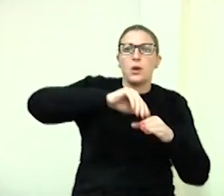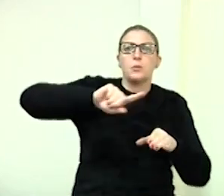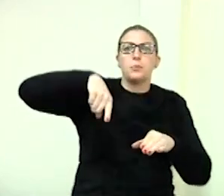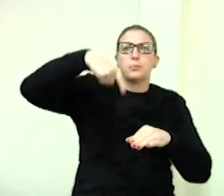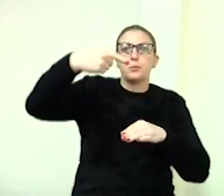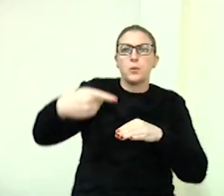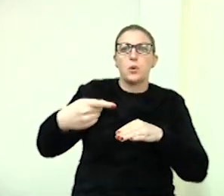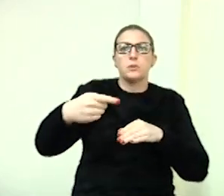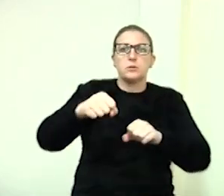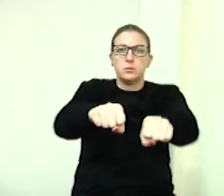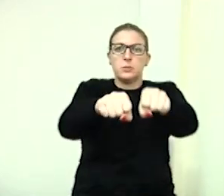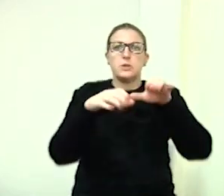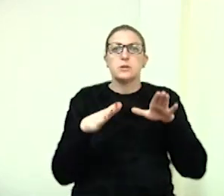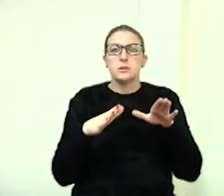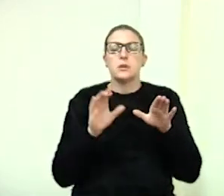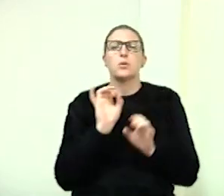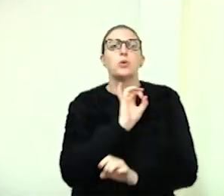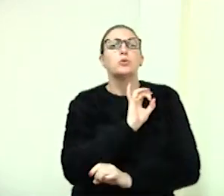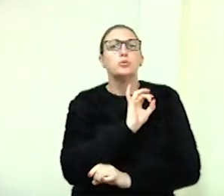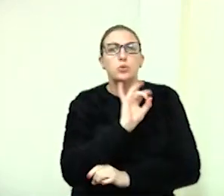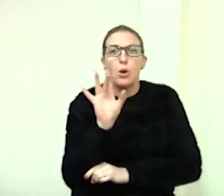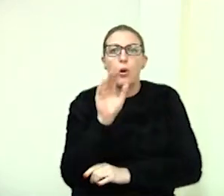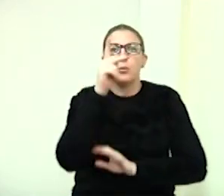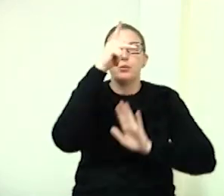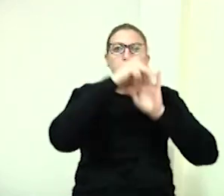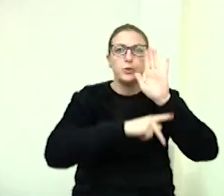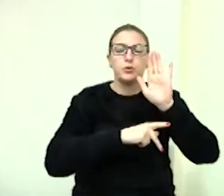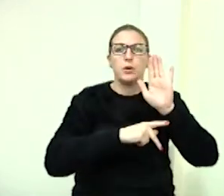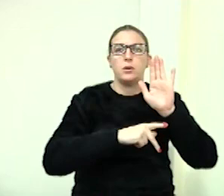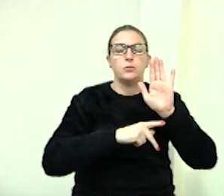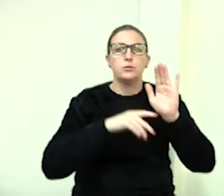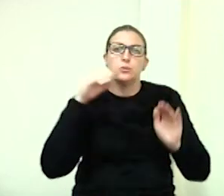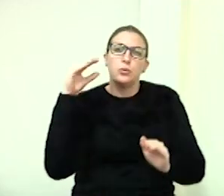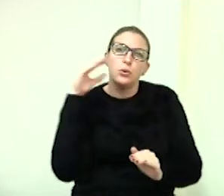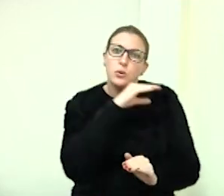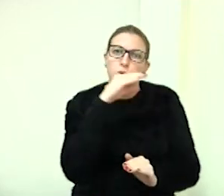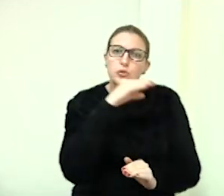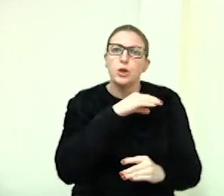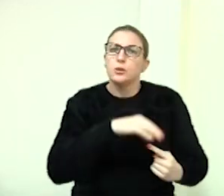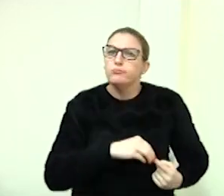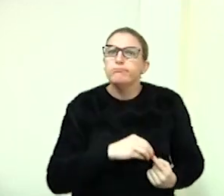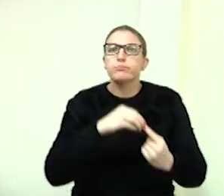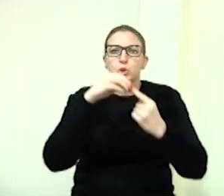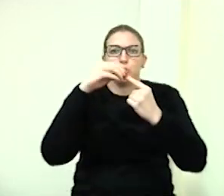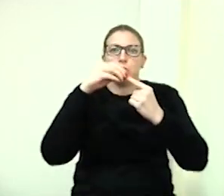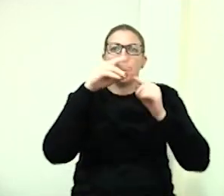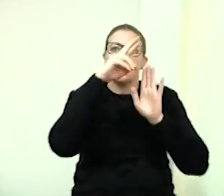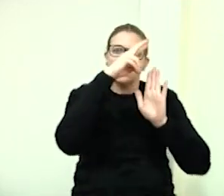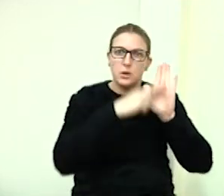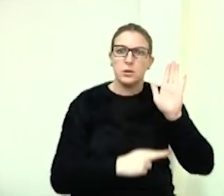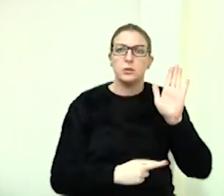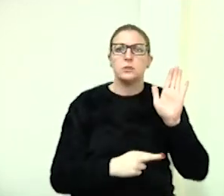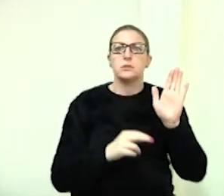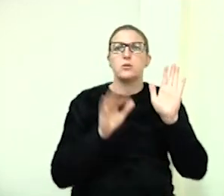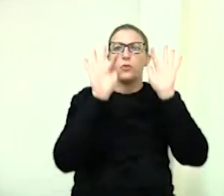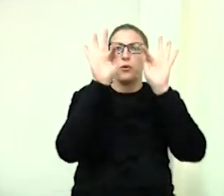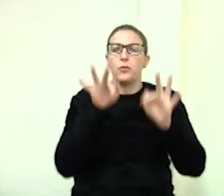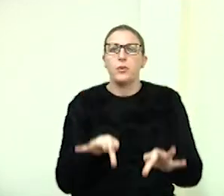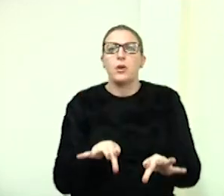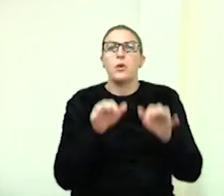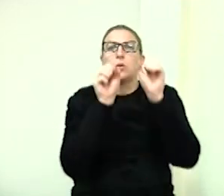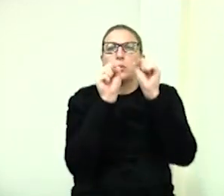exceto os projetos em regime de urgência ou em regime de prioridade, onde a sua redação final